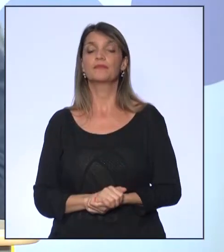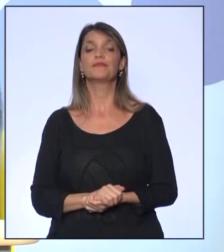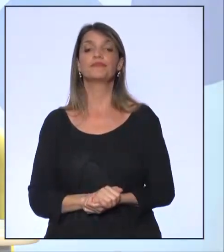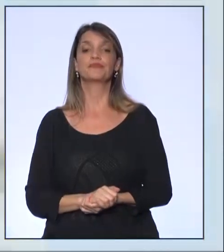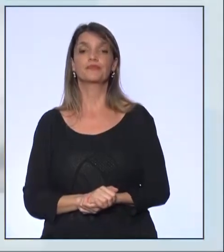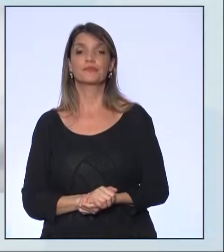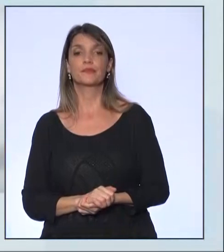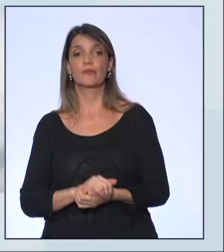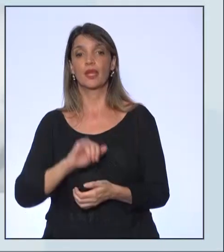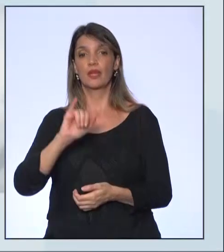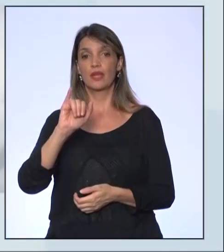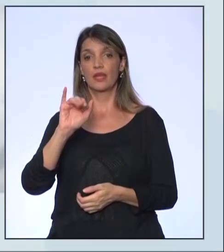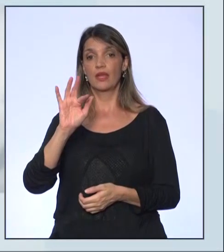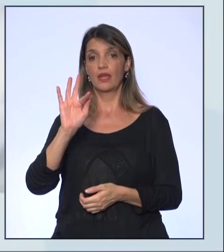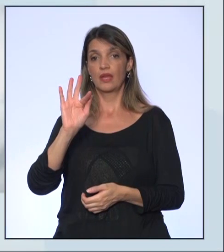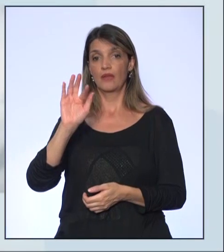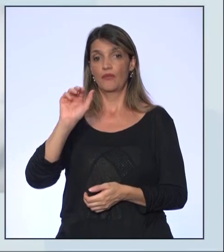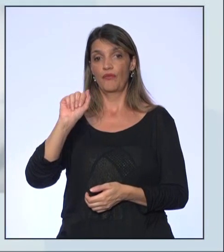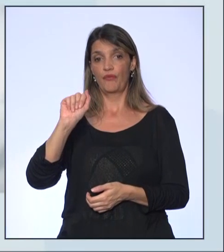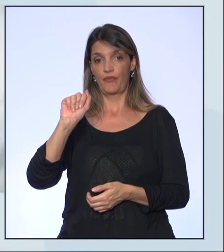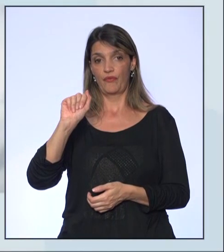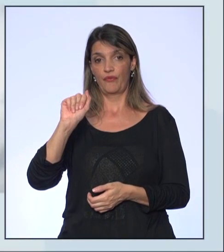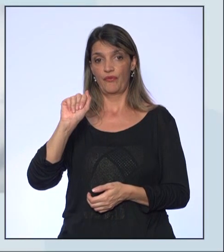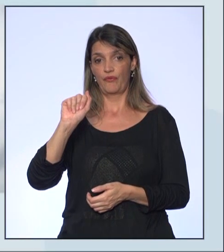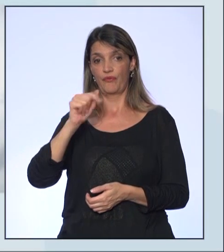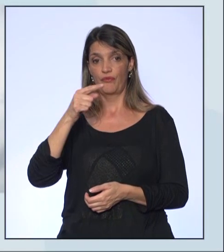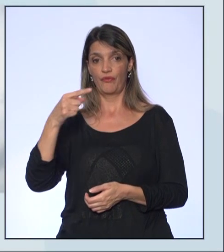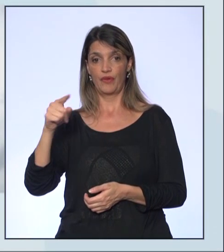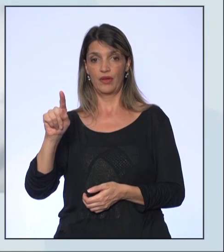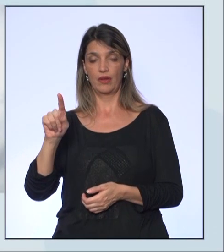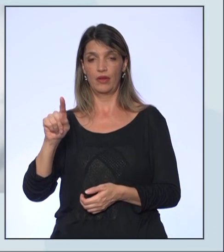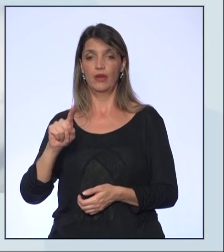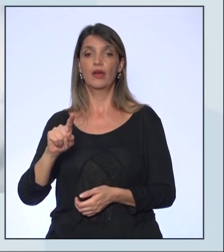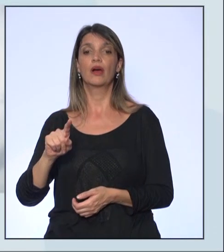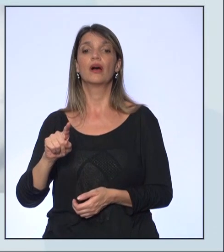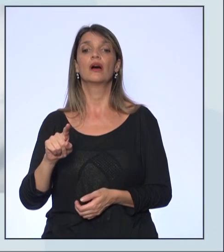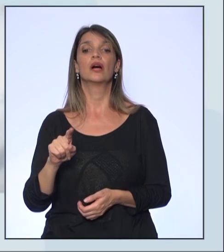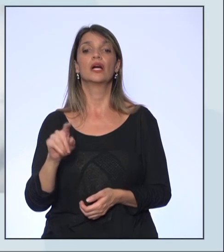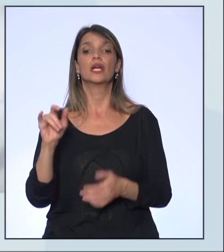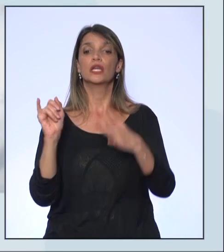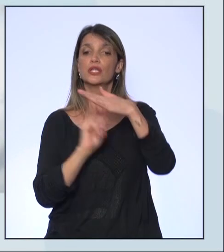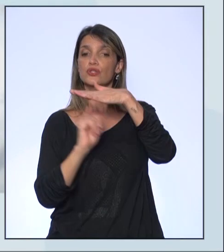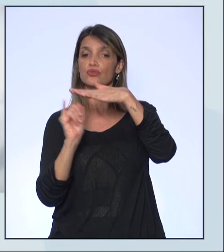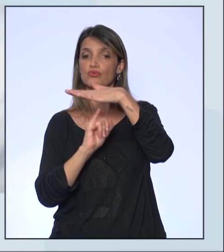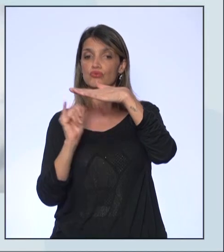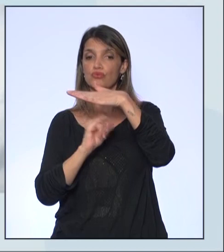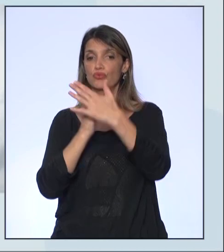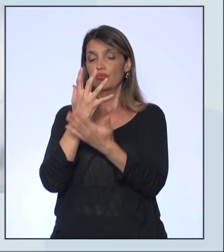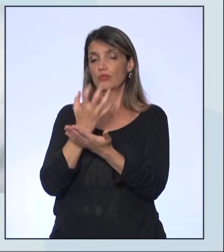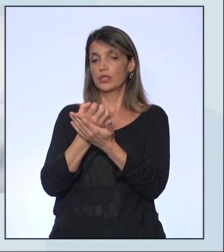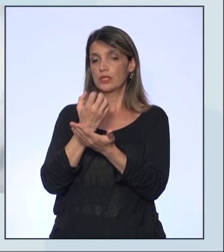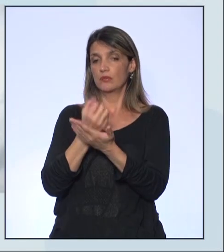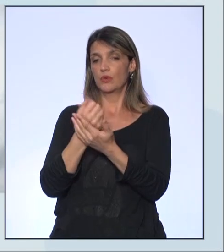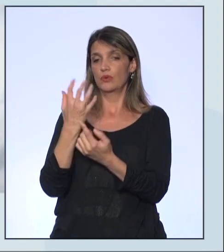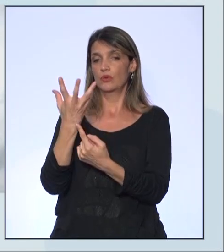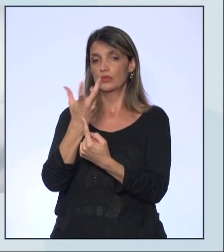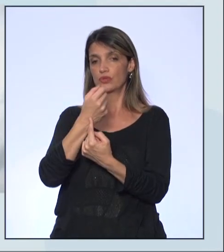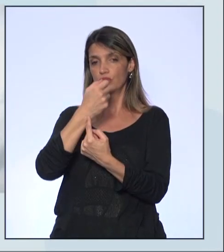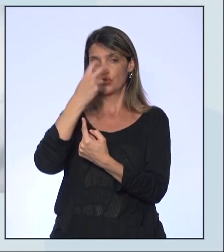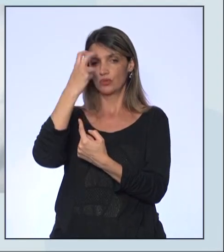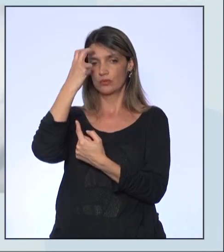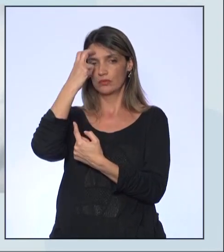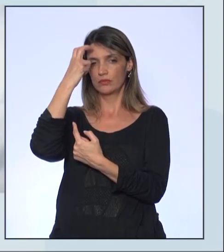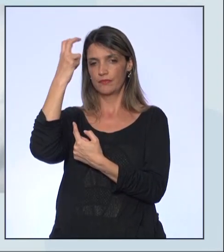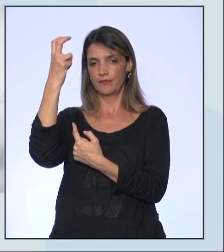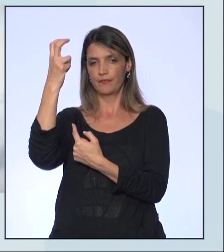do IPHAN, que é o Instituto do Patrimônio Histórico e Artístico Nacional. Tá? O IPHAN, então, ele cuida